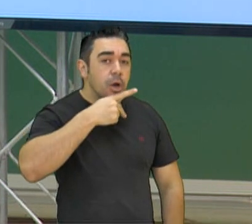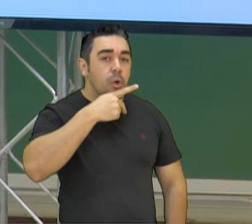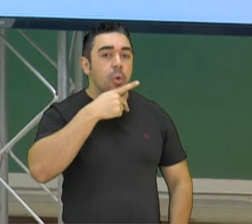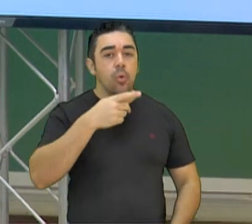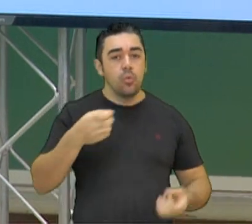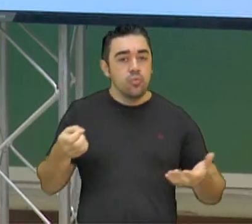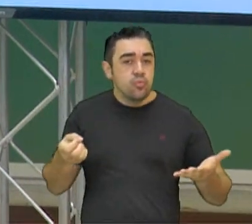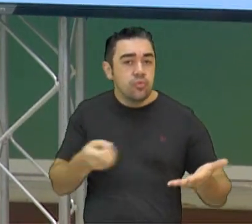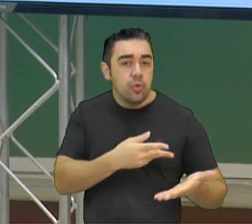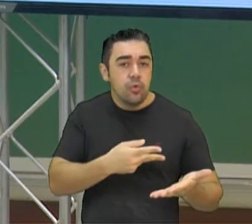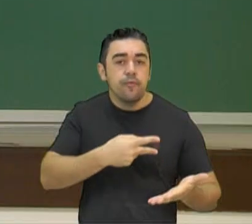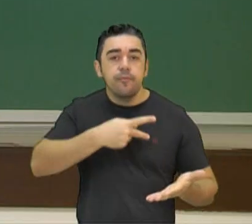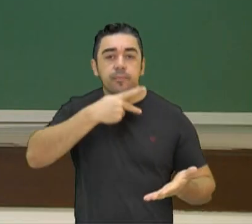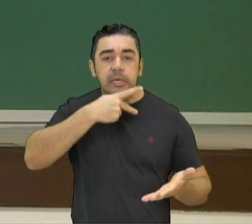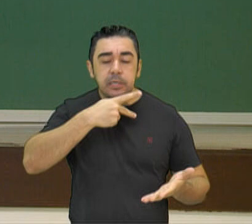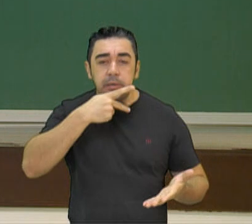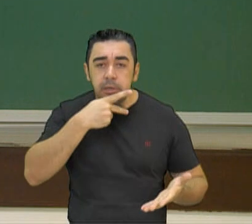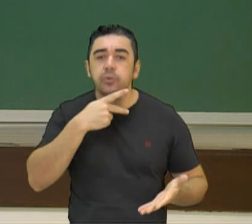neoplatonismo,